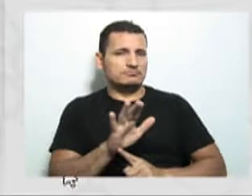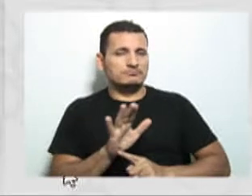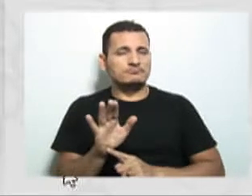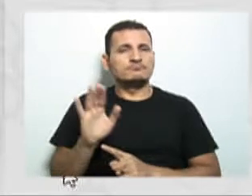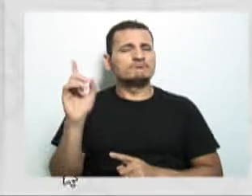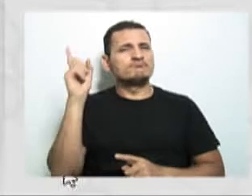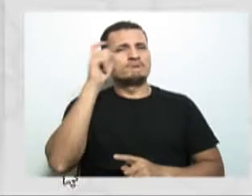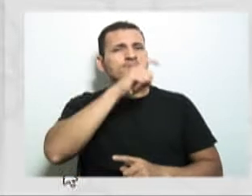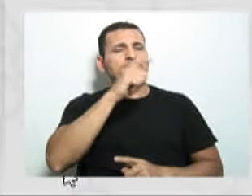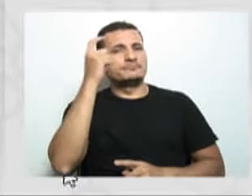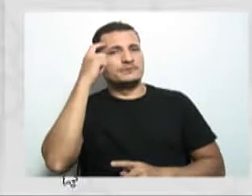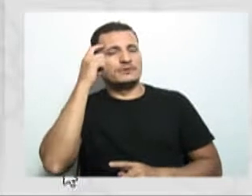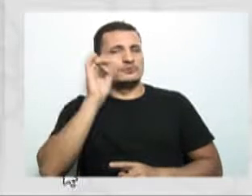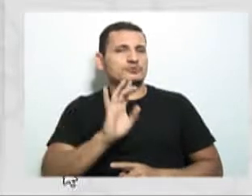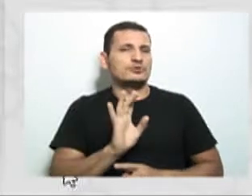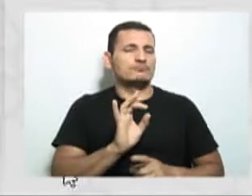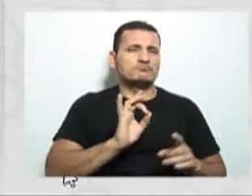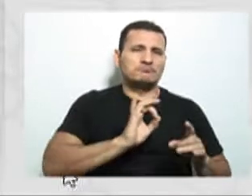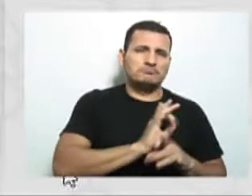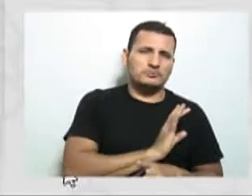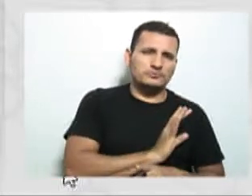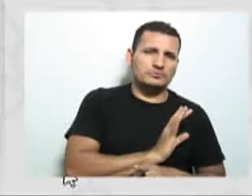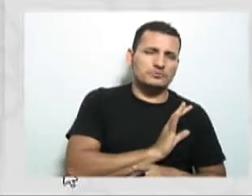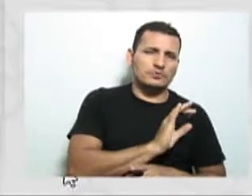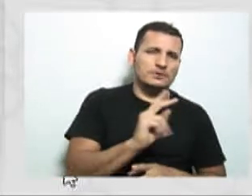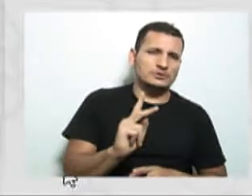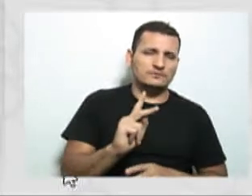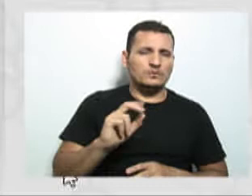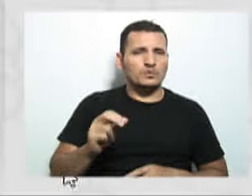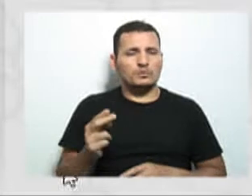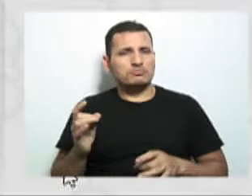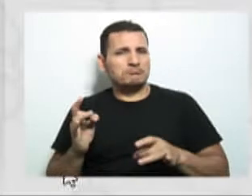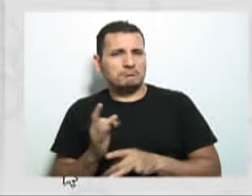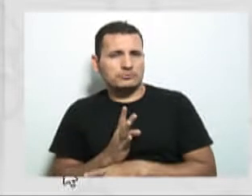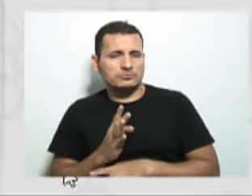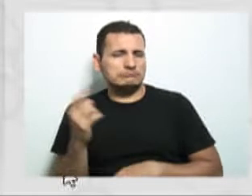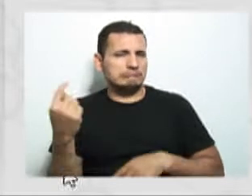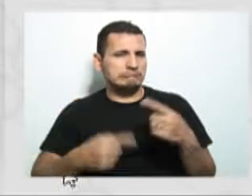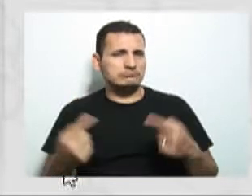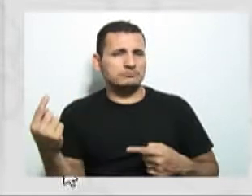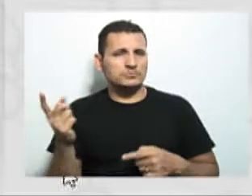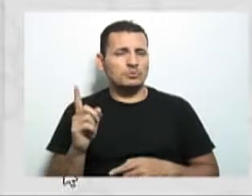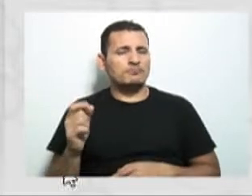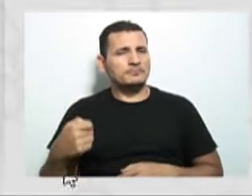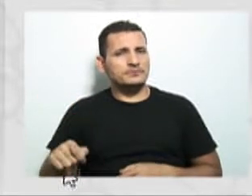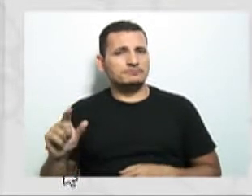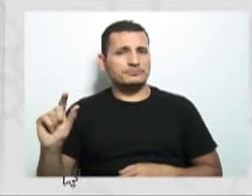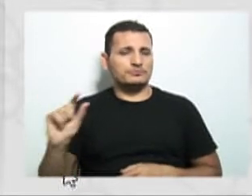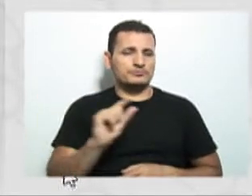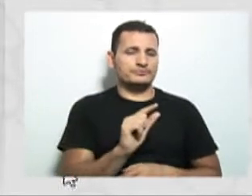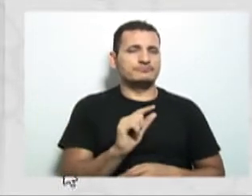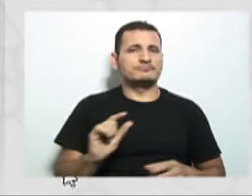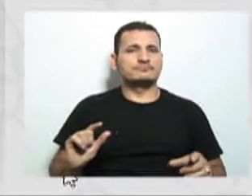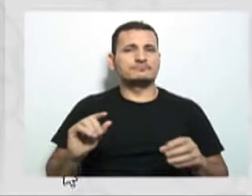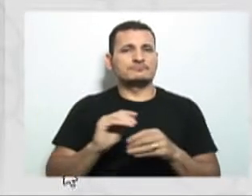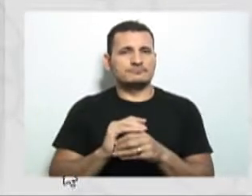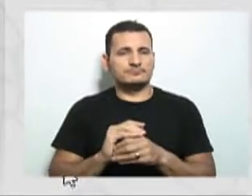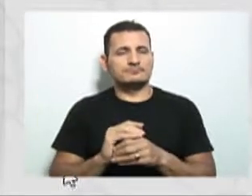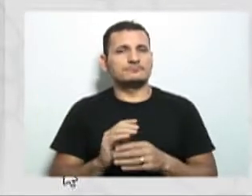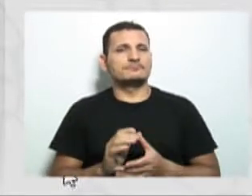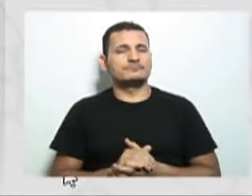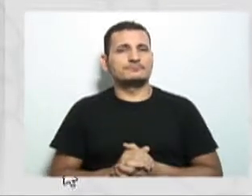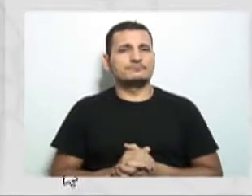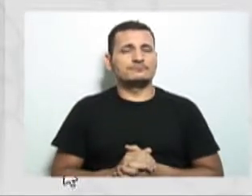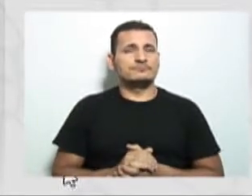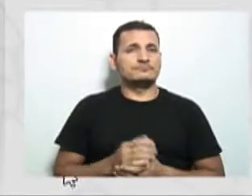negociação totalmente competitiva ou totalmente cooperativa. O interessante é que a gente tenha um pouquinho das duas. A